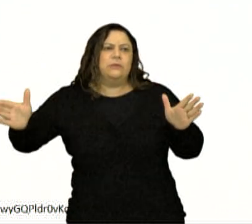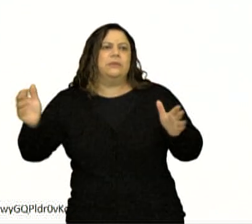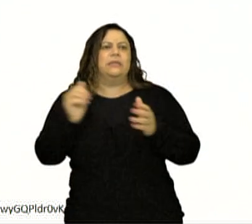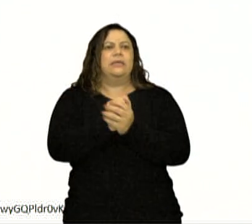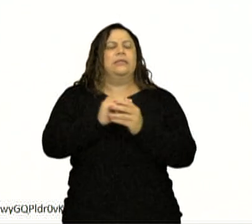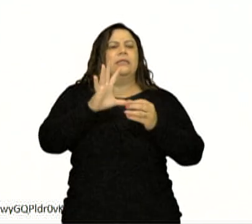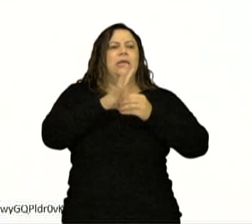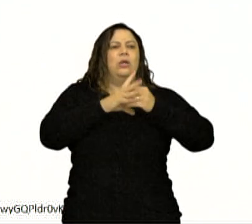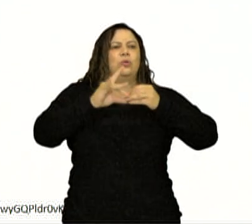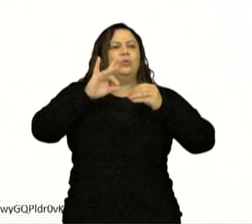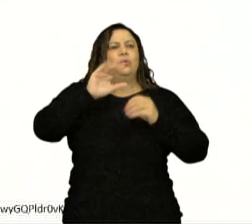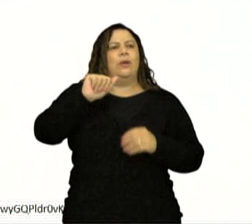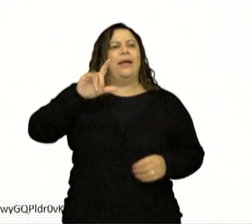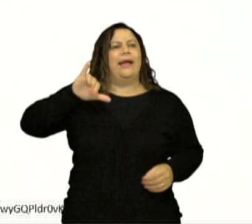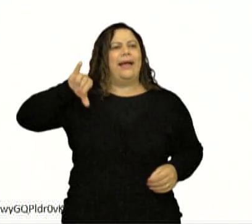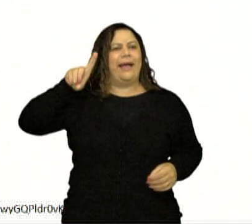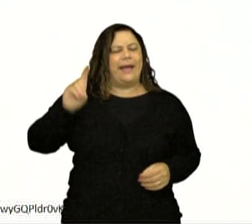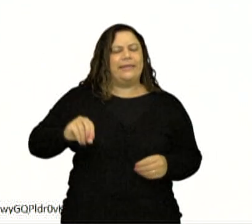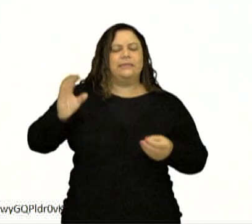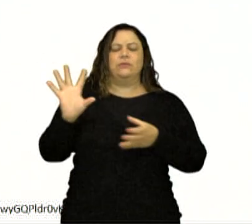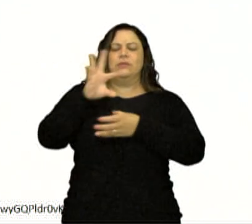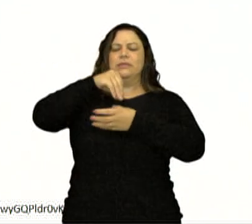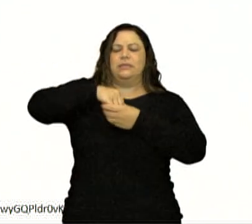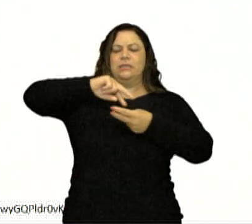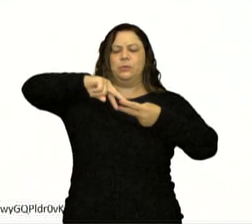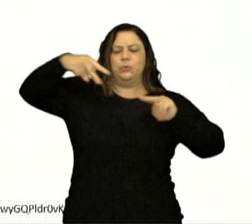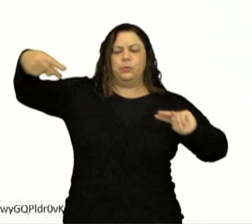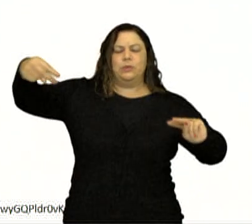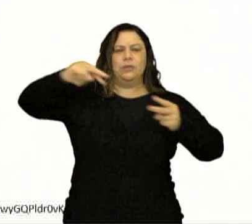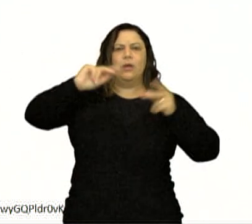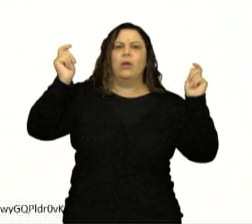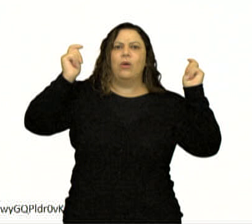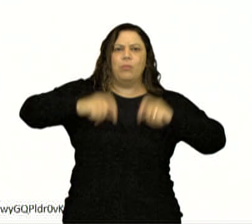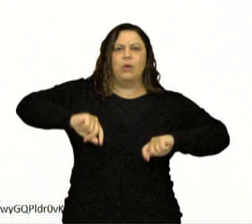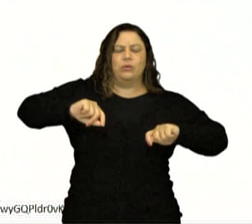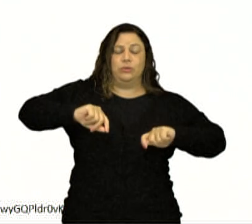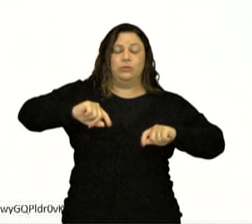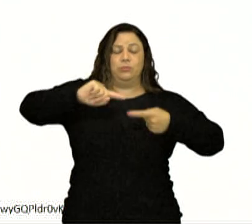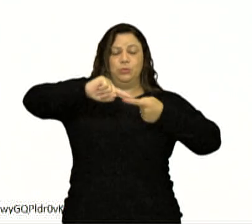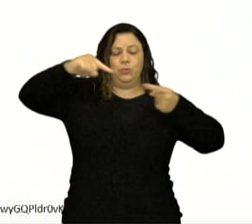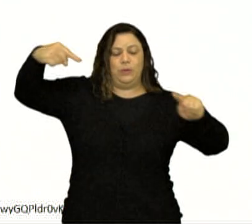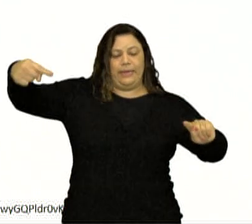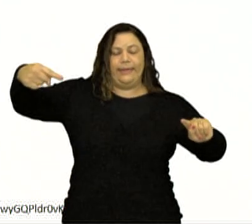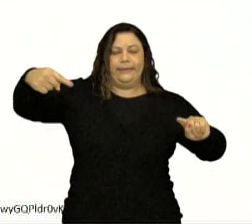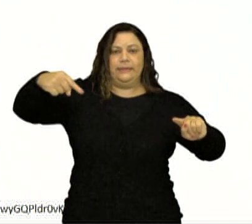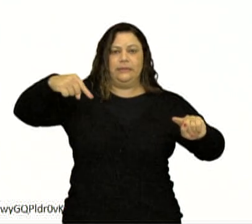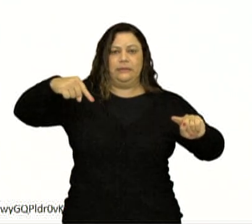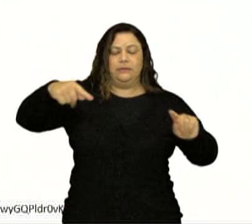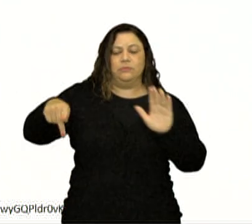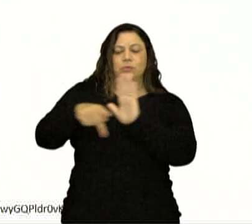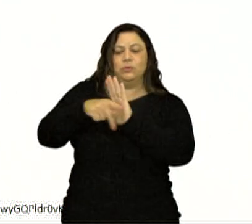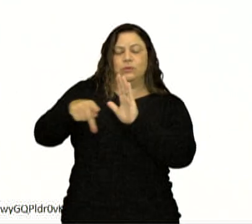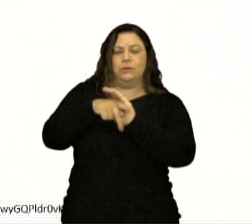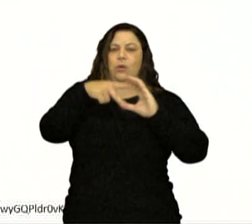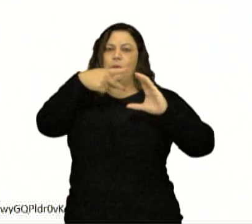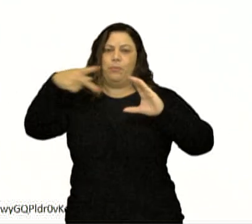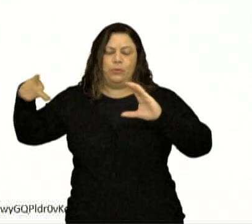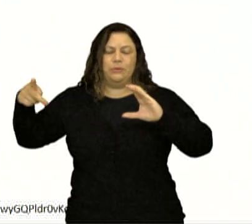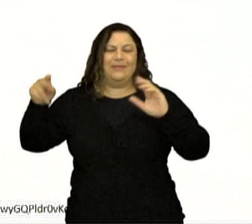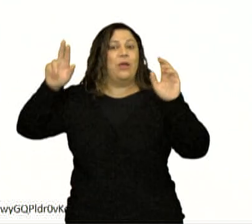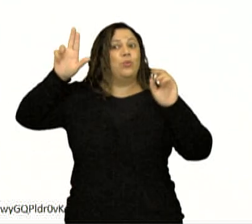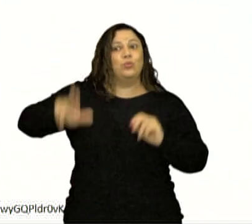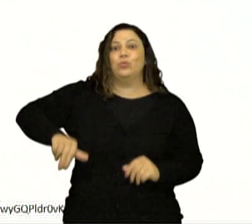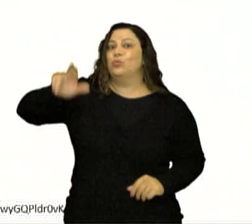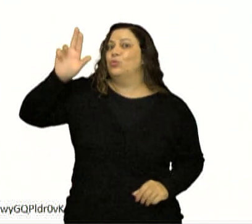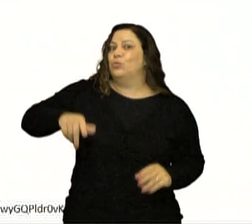A sequência que está no DNA pode produzir um RNA mensageiro que pode sintetizar uma proteína, mas nunca uma